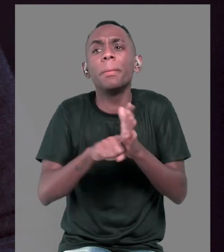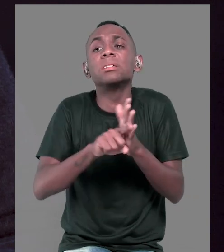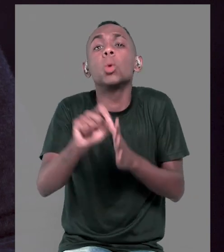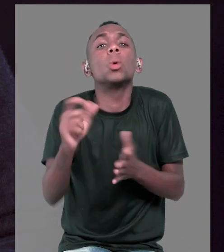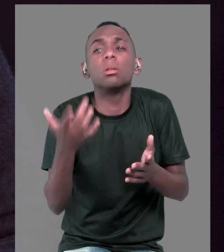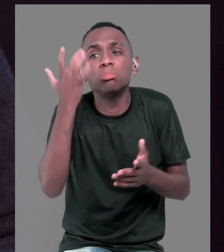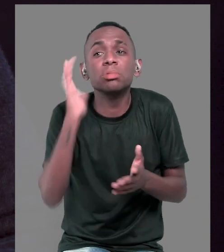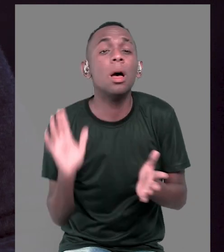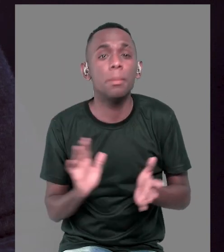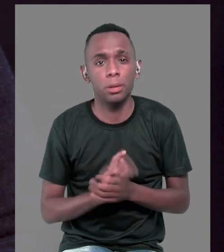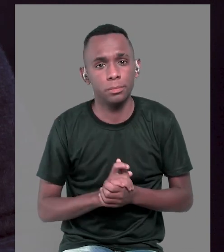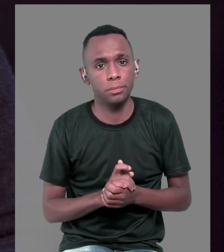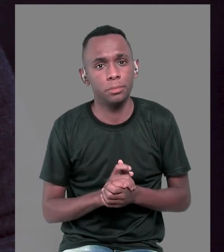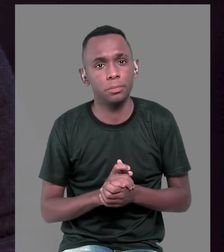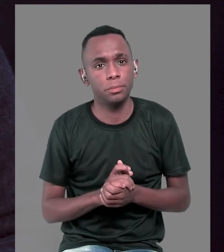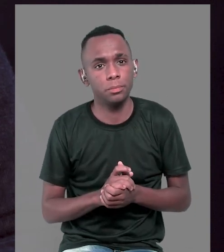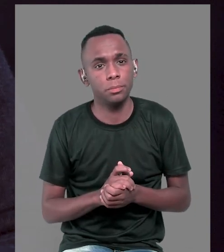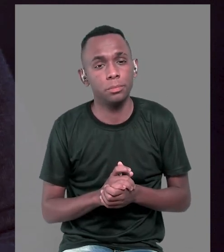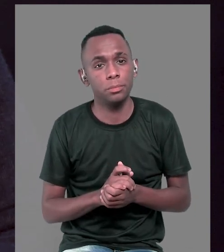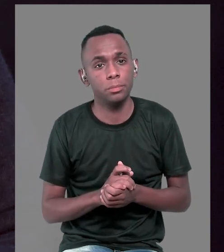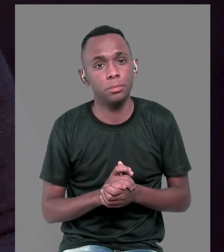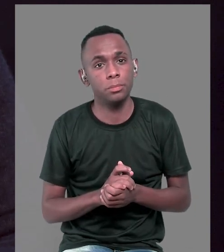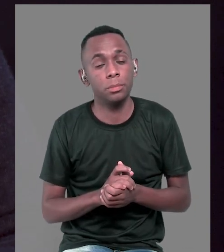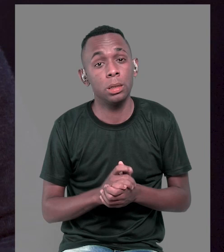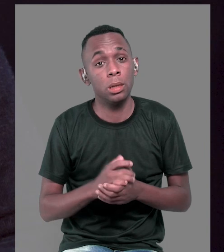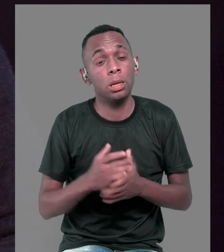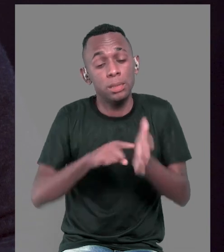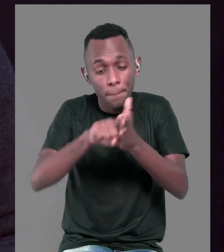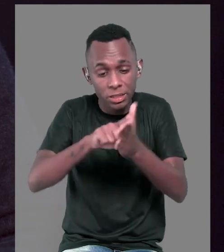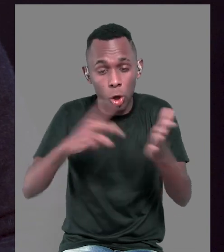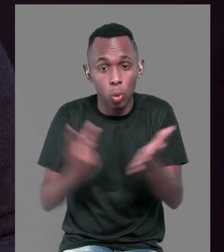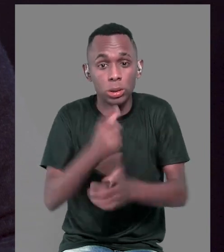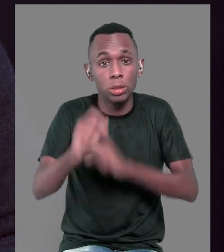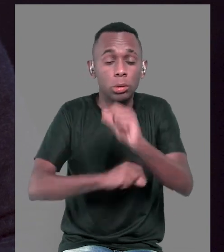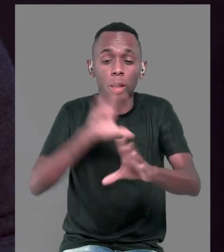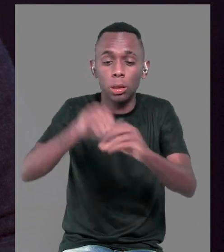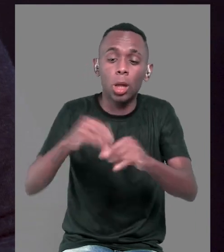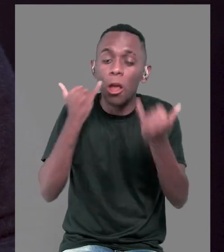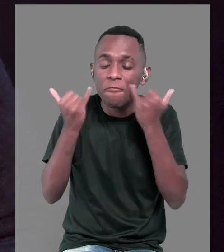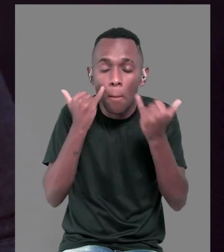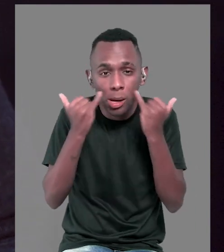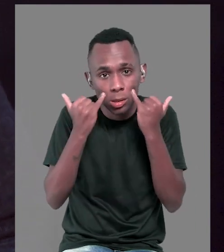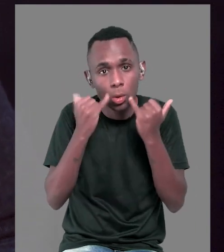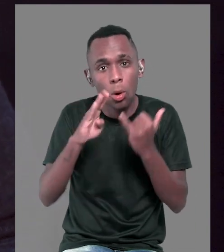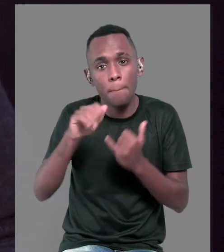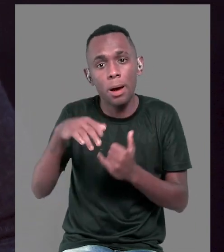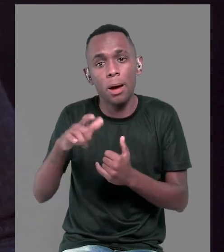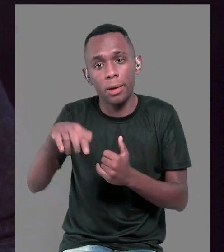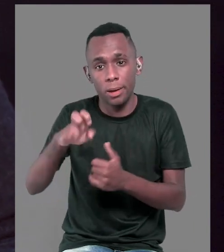Essas pesquisas acontecem dentro do que eu tenho chamado de bunkers. E o que a